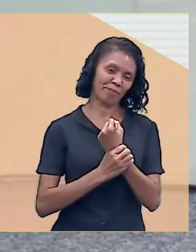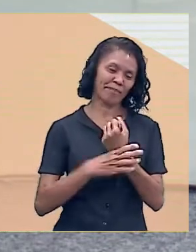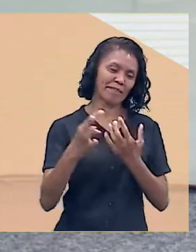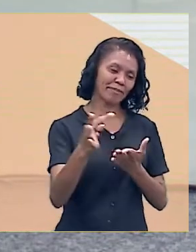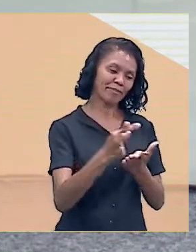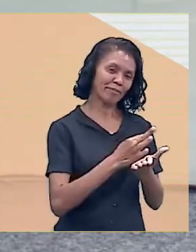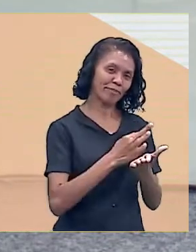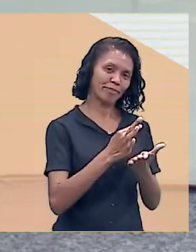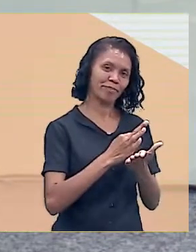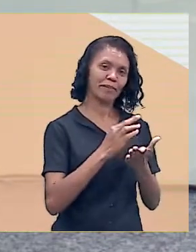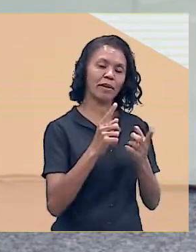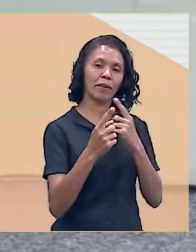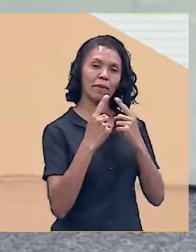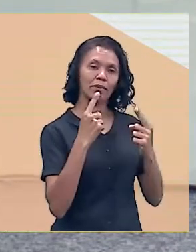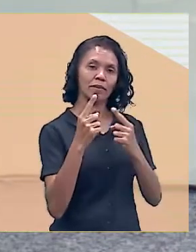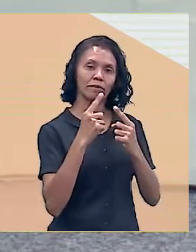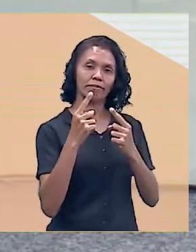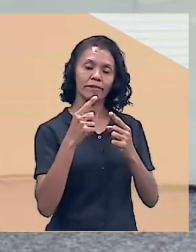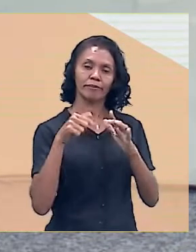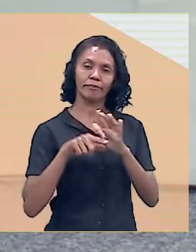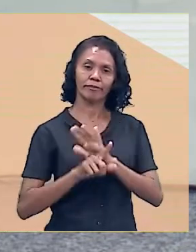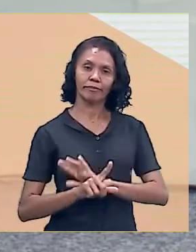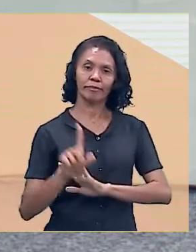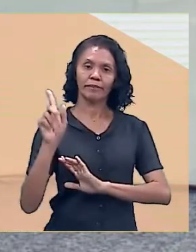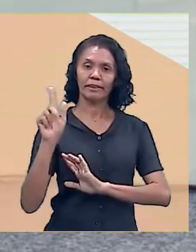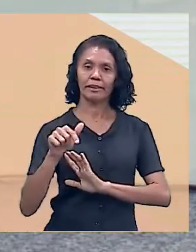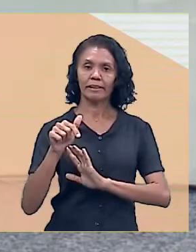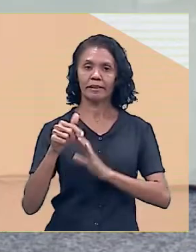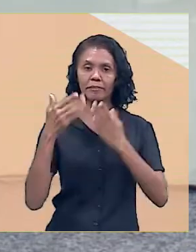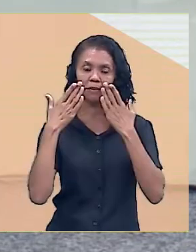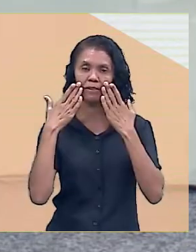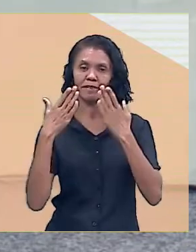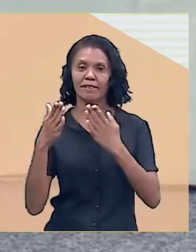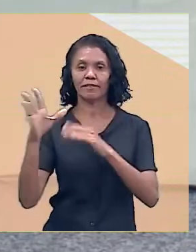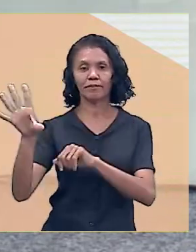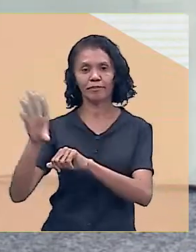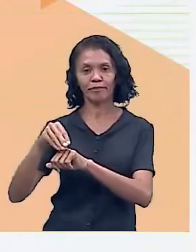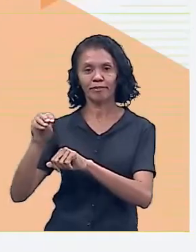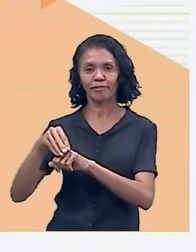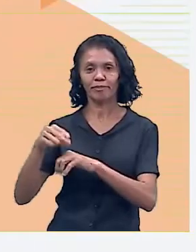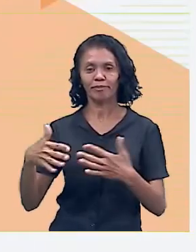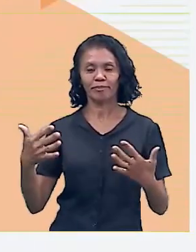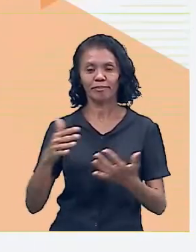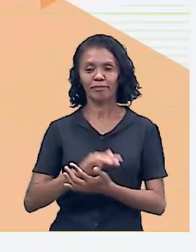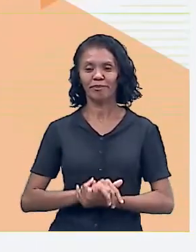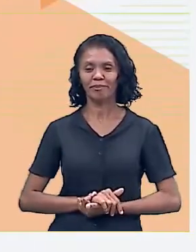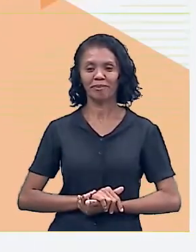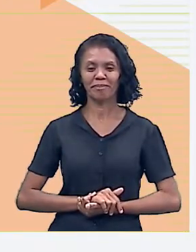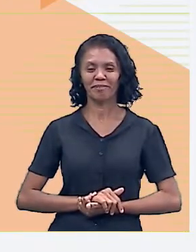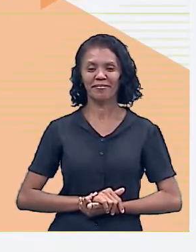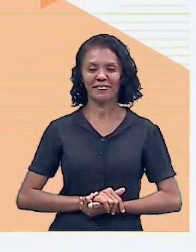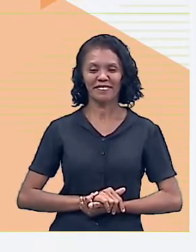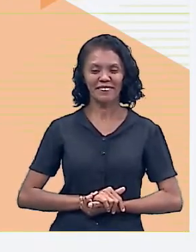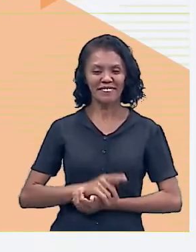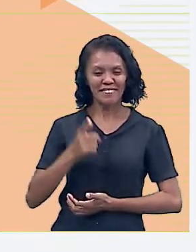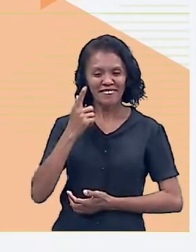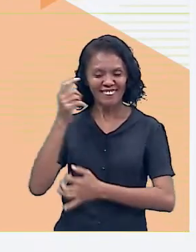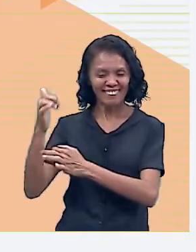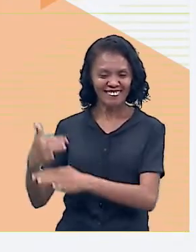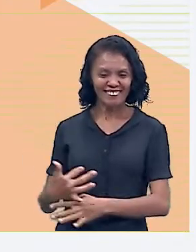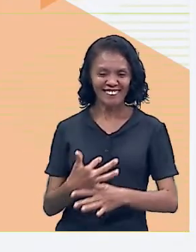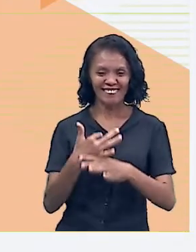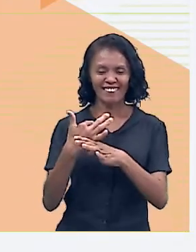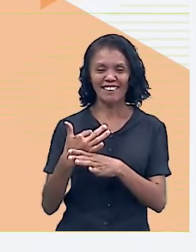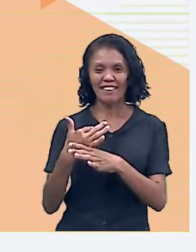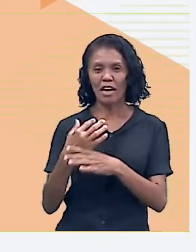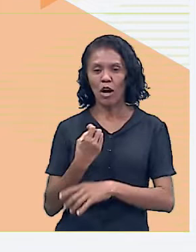texto com a discussão mais Ampla como demonstração de conhecimento certo então vamos para lá já tô sendo bem recebido aqui pela